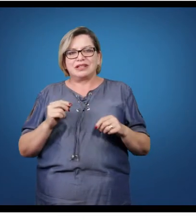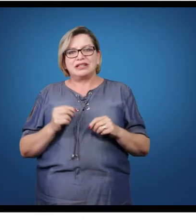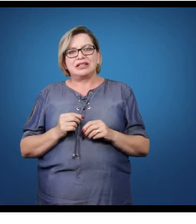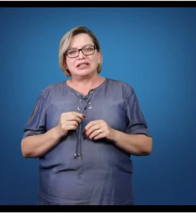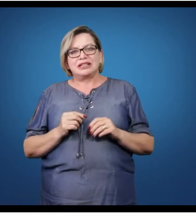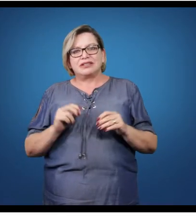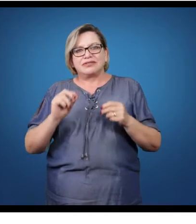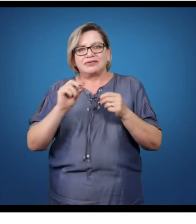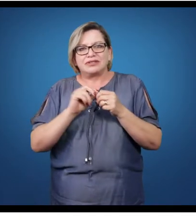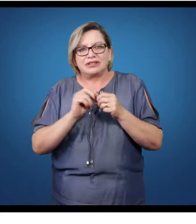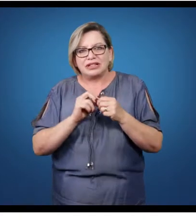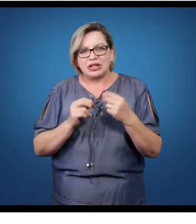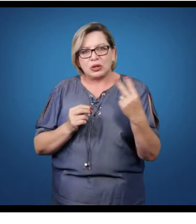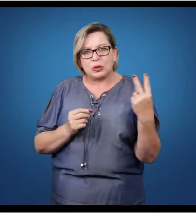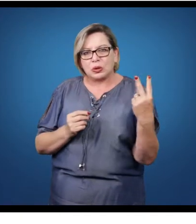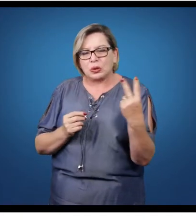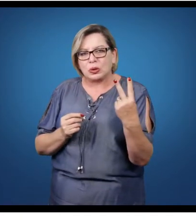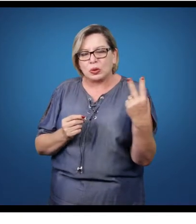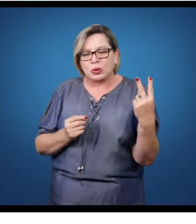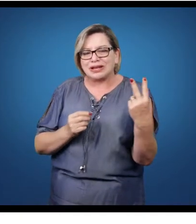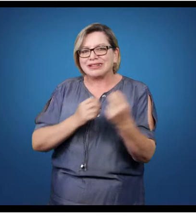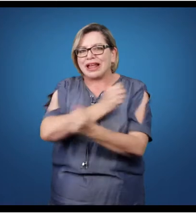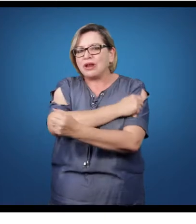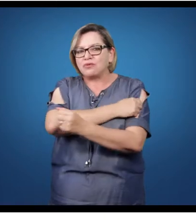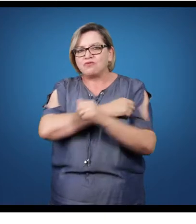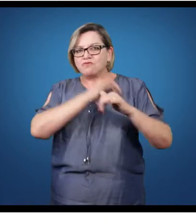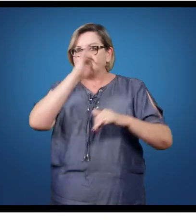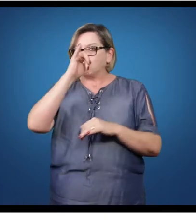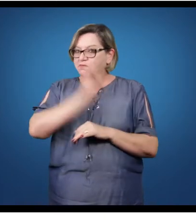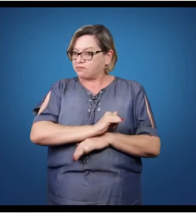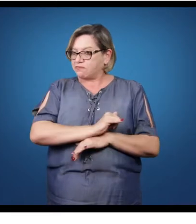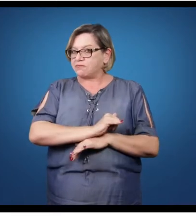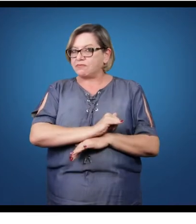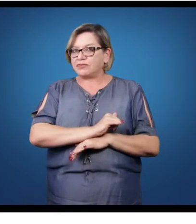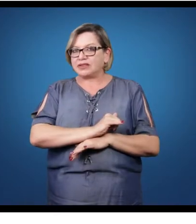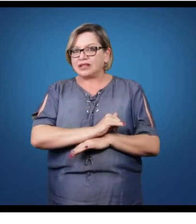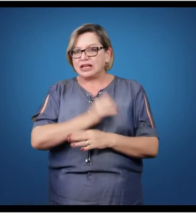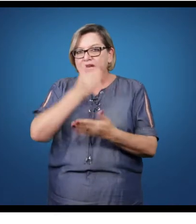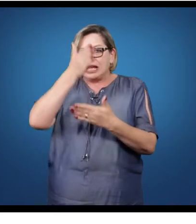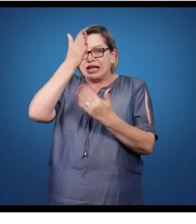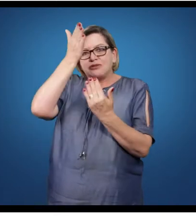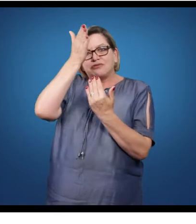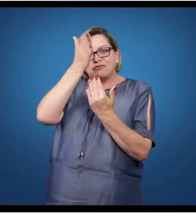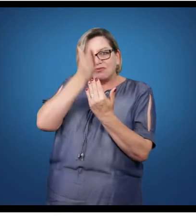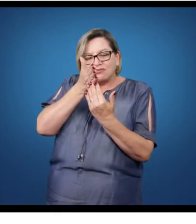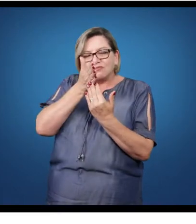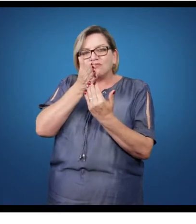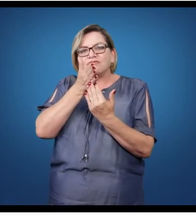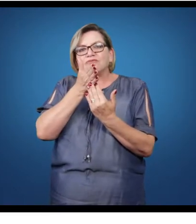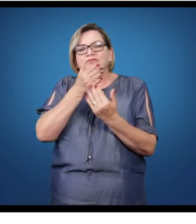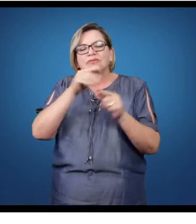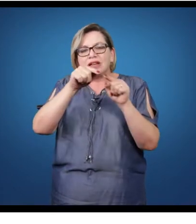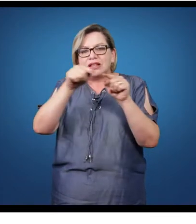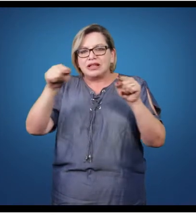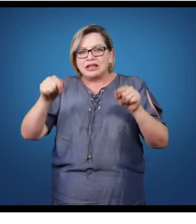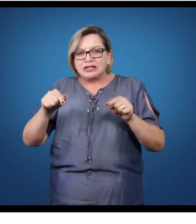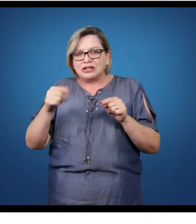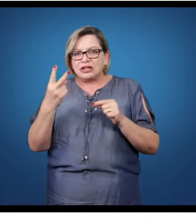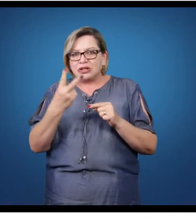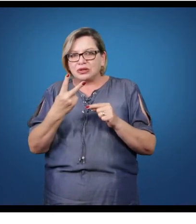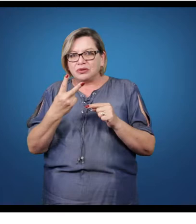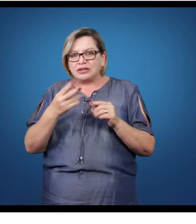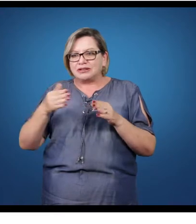colocando dois alunos fixas na meia quadra e dois alunos